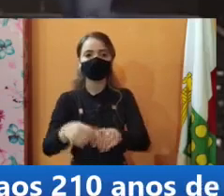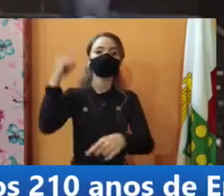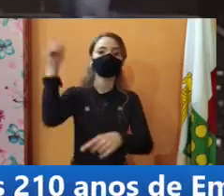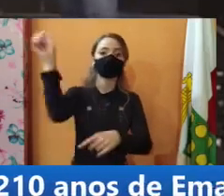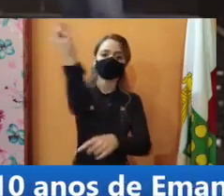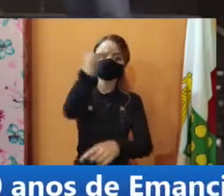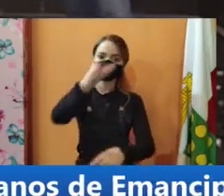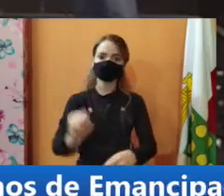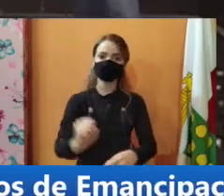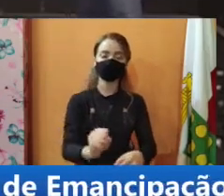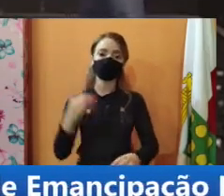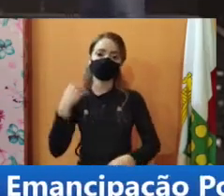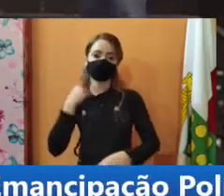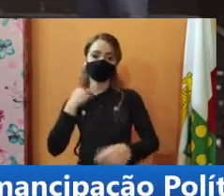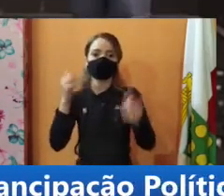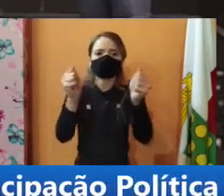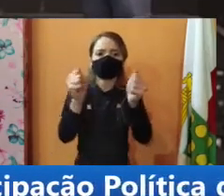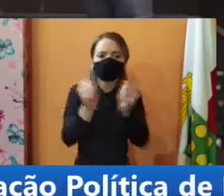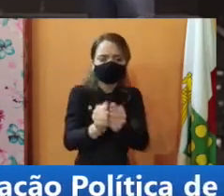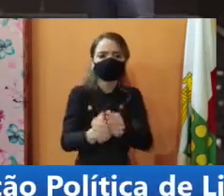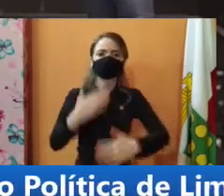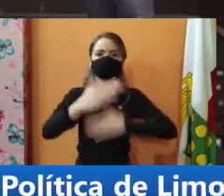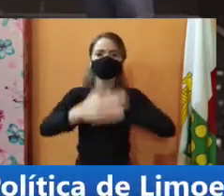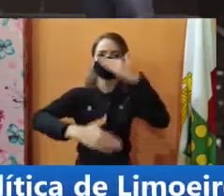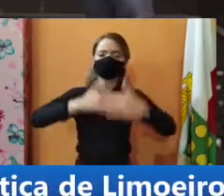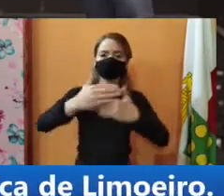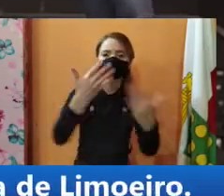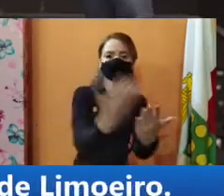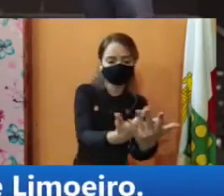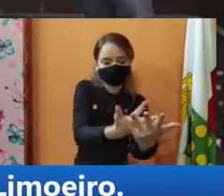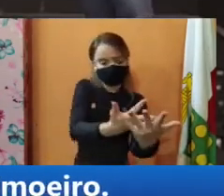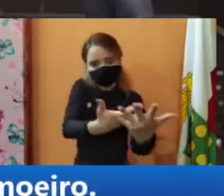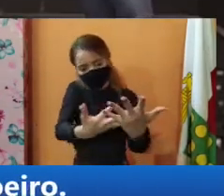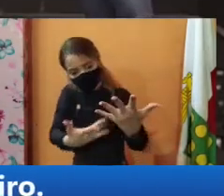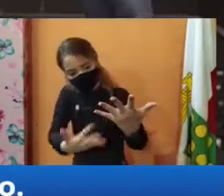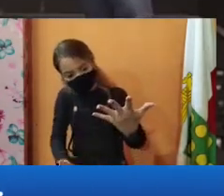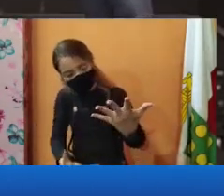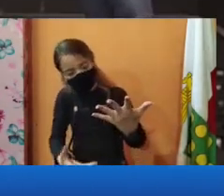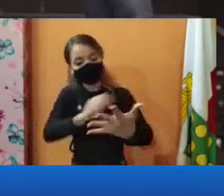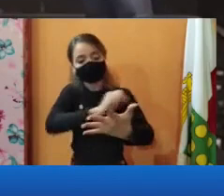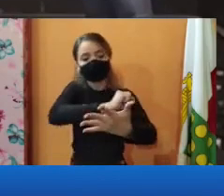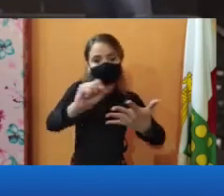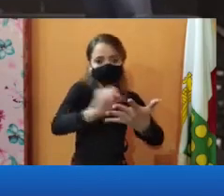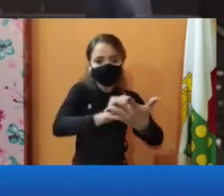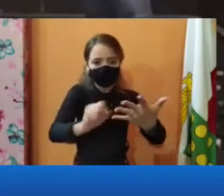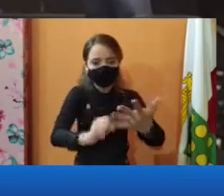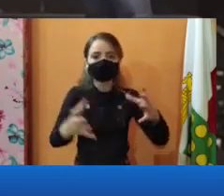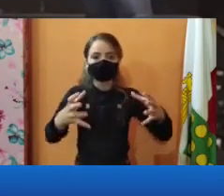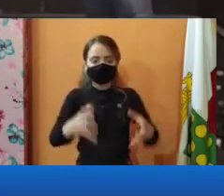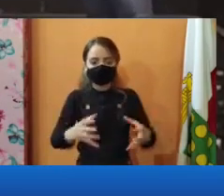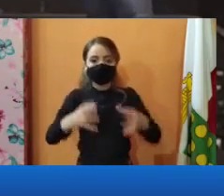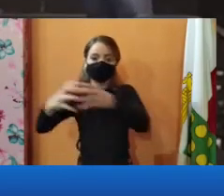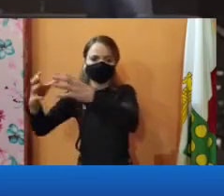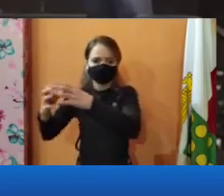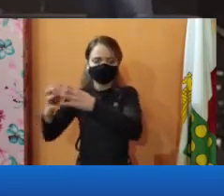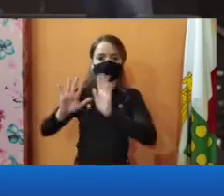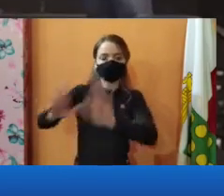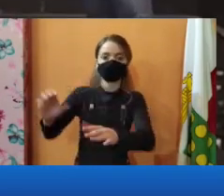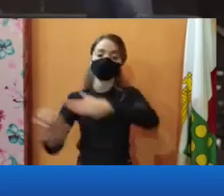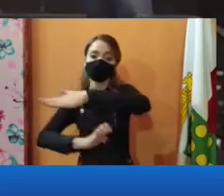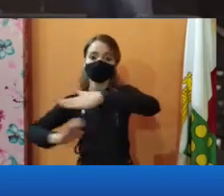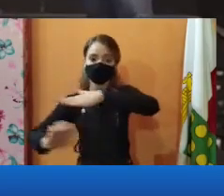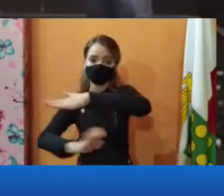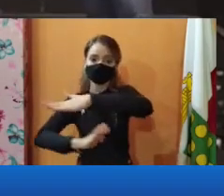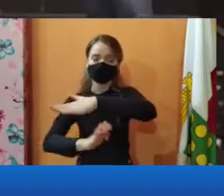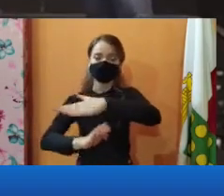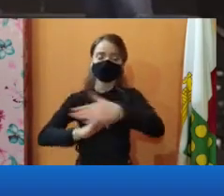comunidade conosco. Fizemos um levantamento das meninas que queriam montar um micronegócio, e a partir de